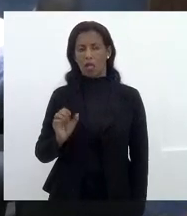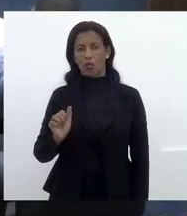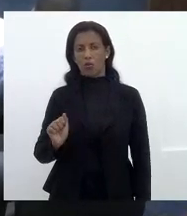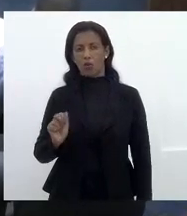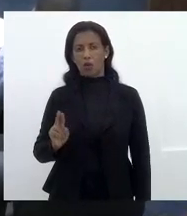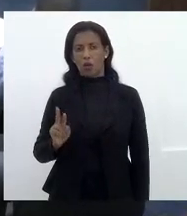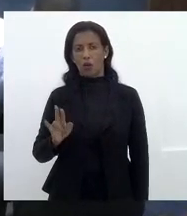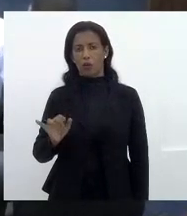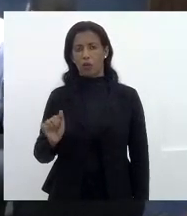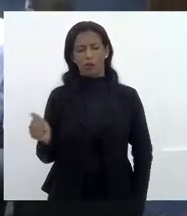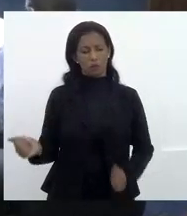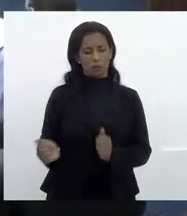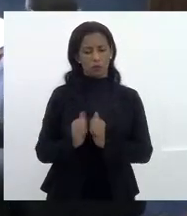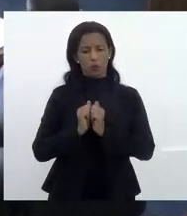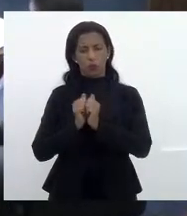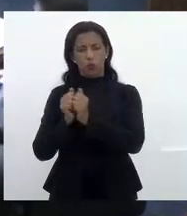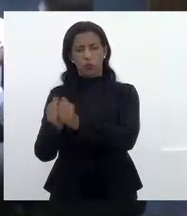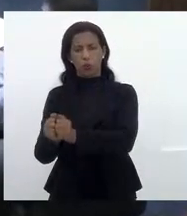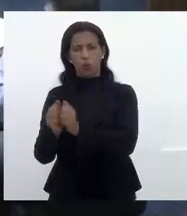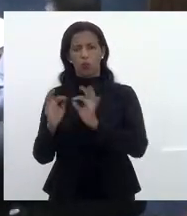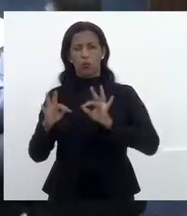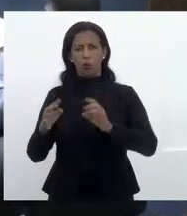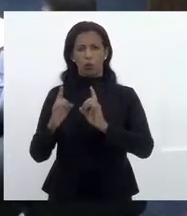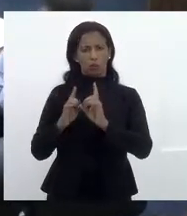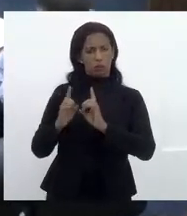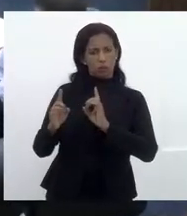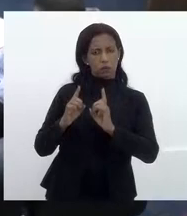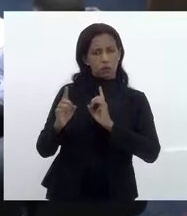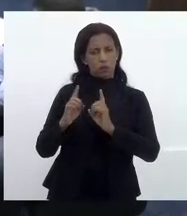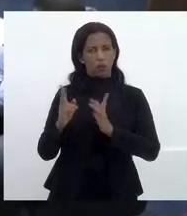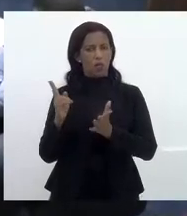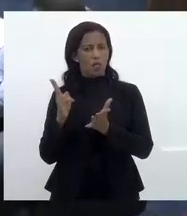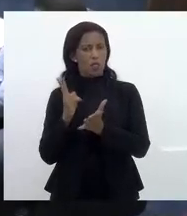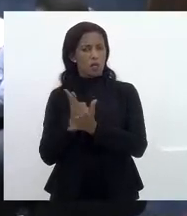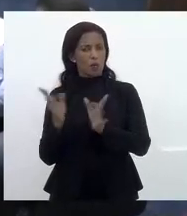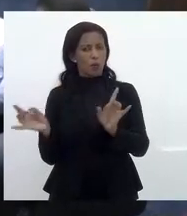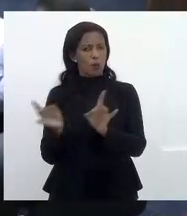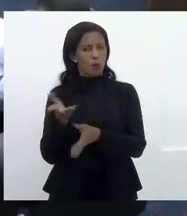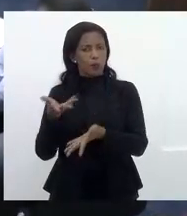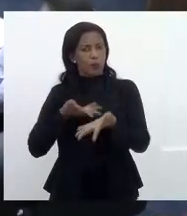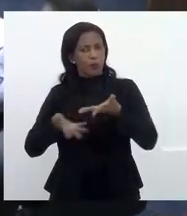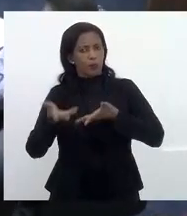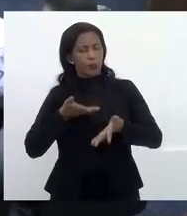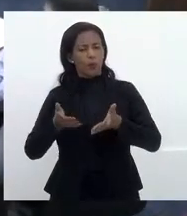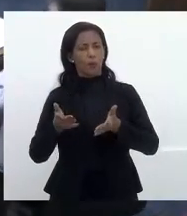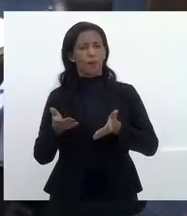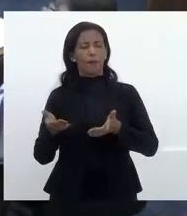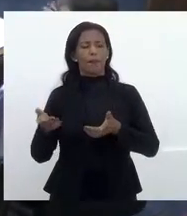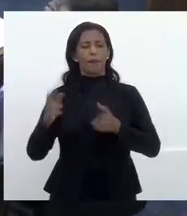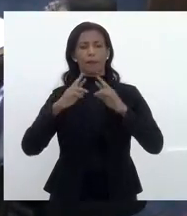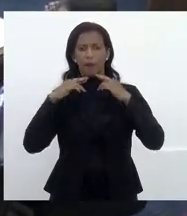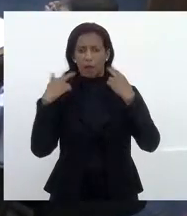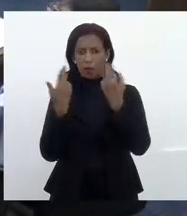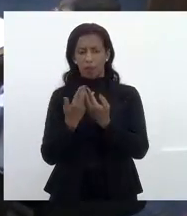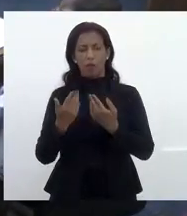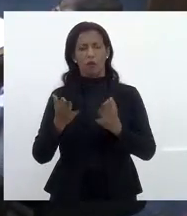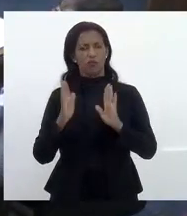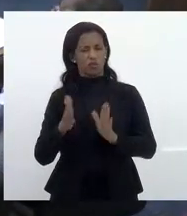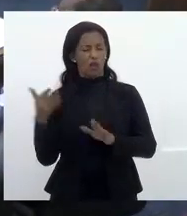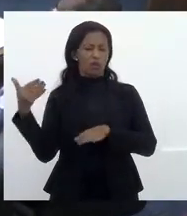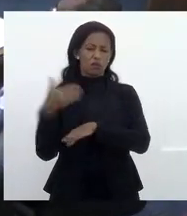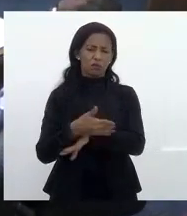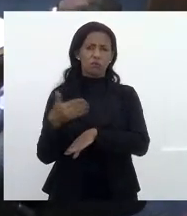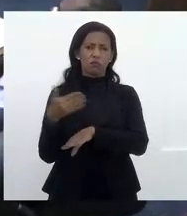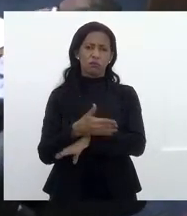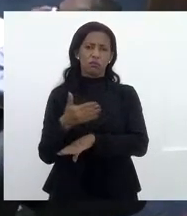conosco e todos os seus discussões sempre disposto aqui para toda a primeira audiência teve conosco tempo inteiro já teve